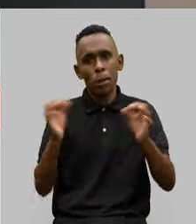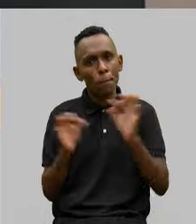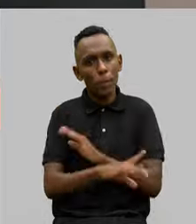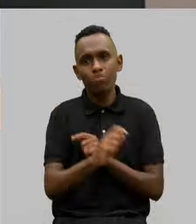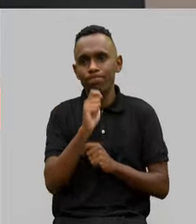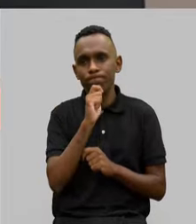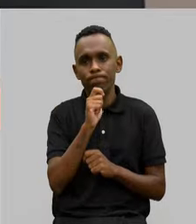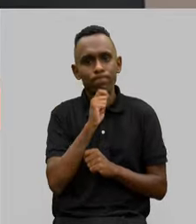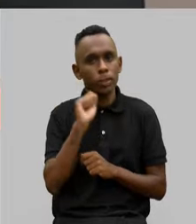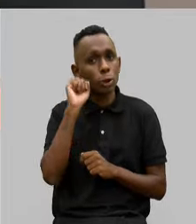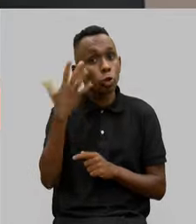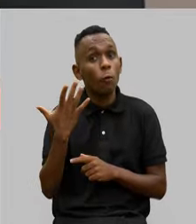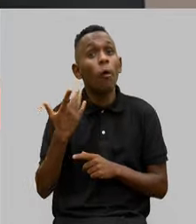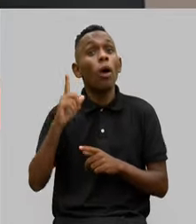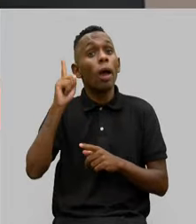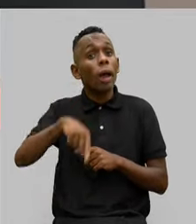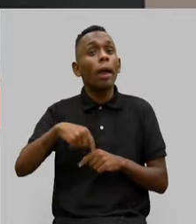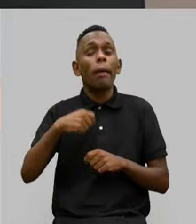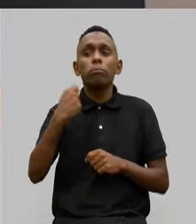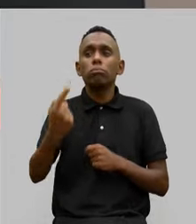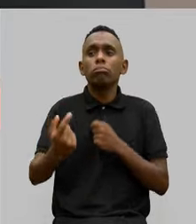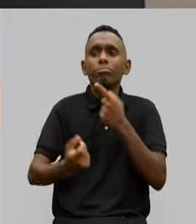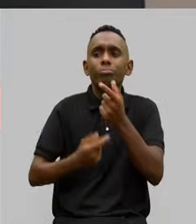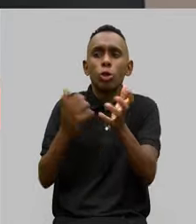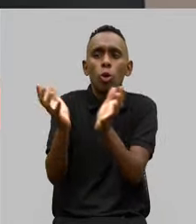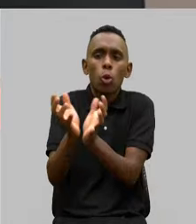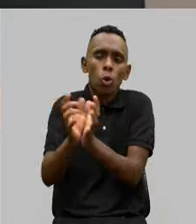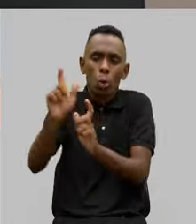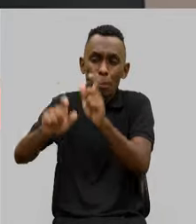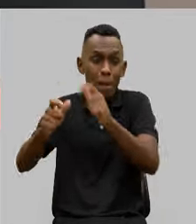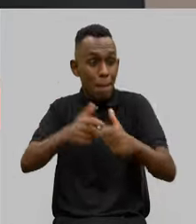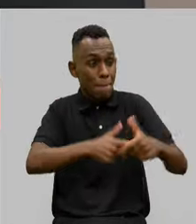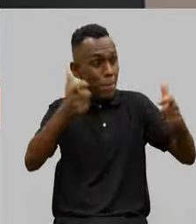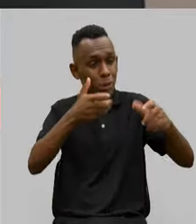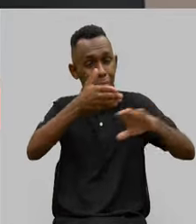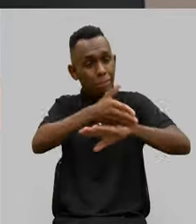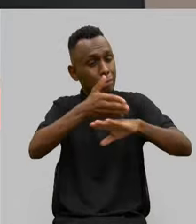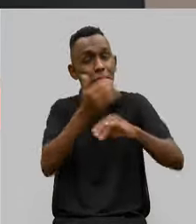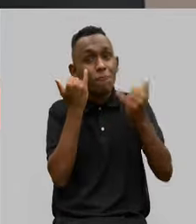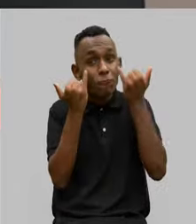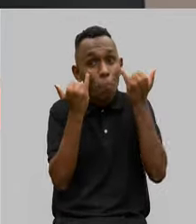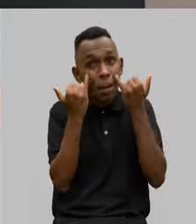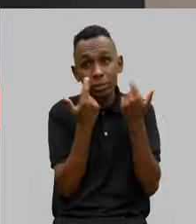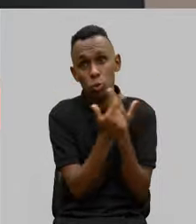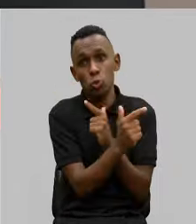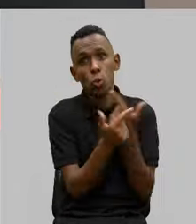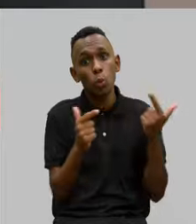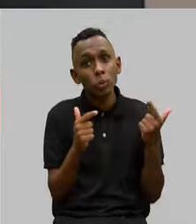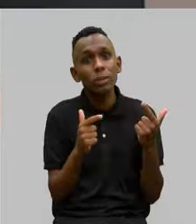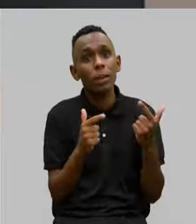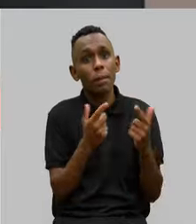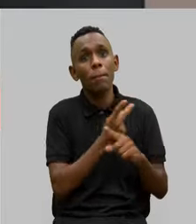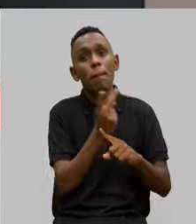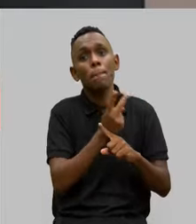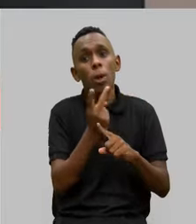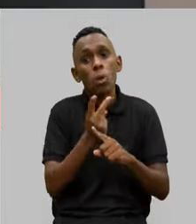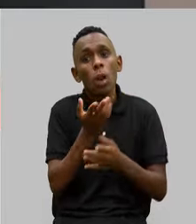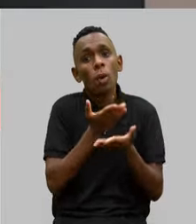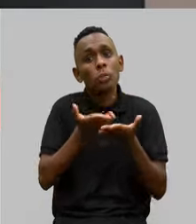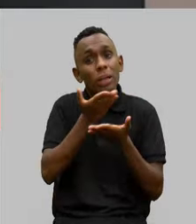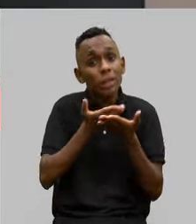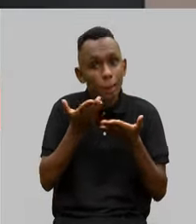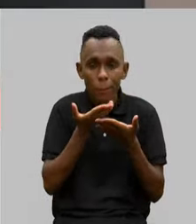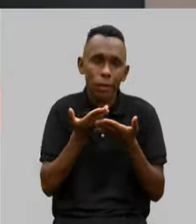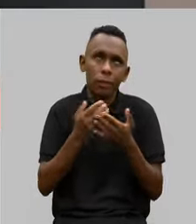isso isso ainda é para muito poucas pessoas a maioria não tem acesso nem à informação necessária para procurar esse tipo de tratamento